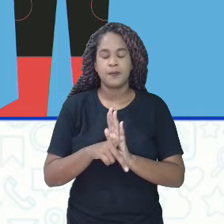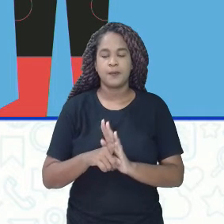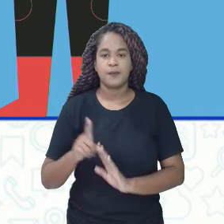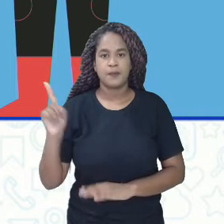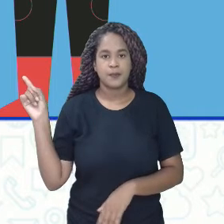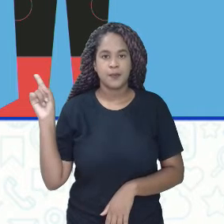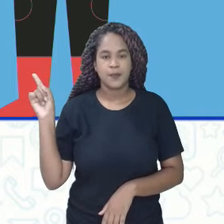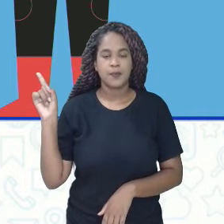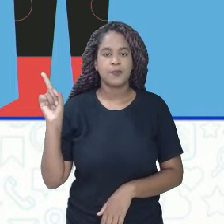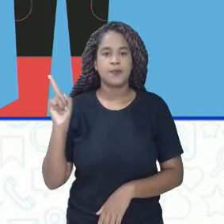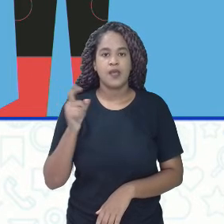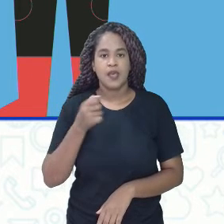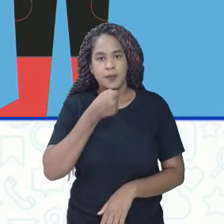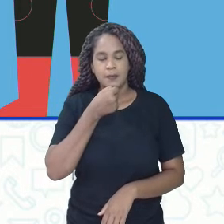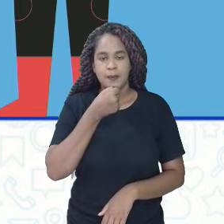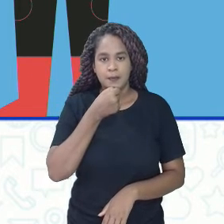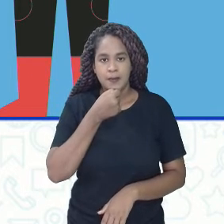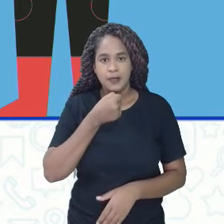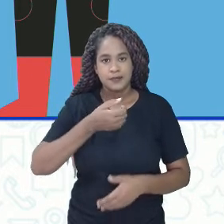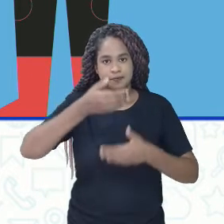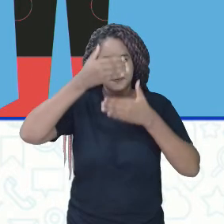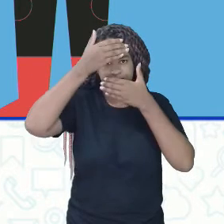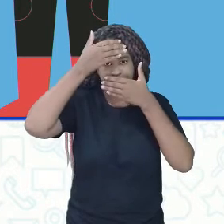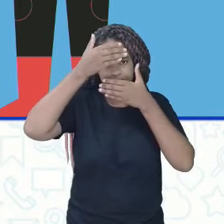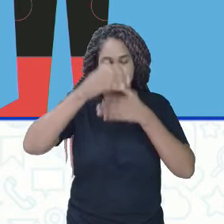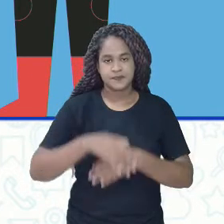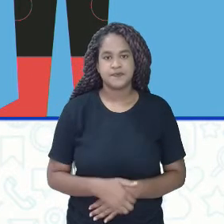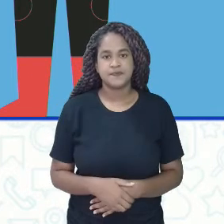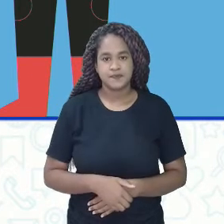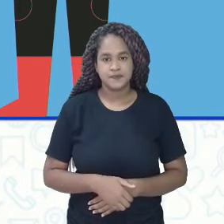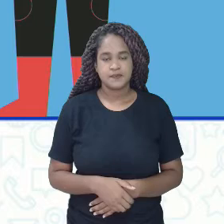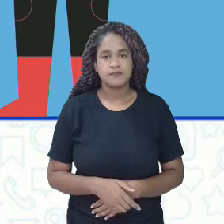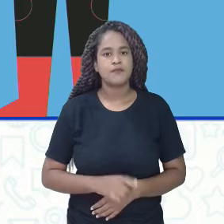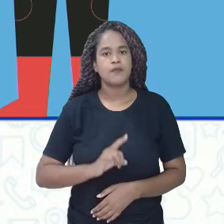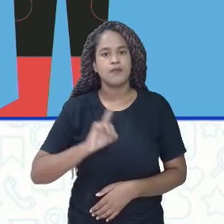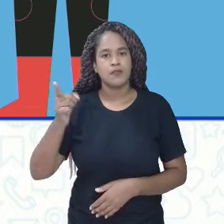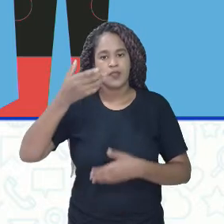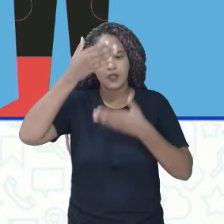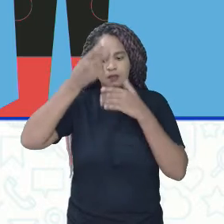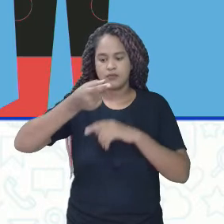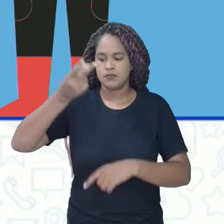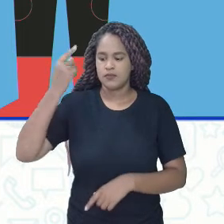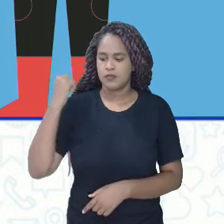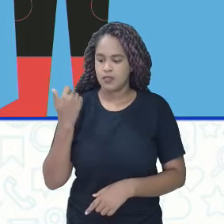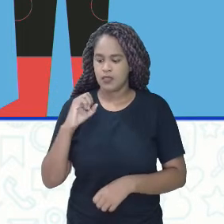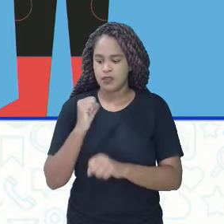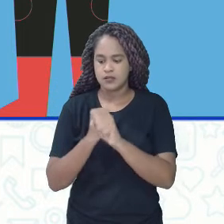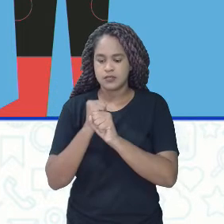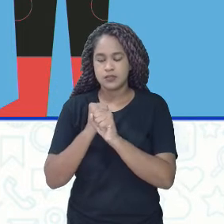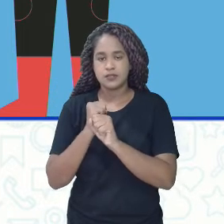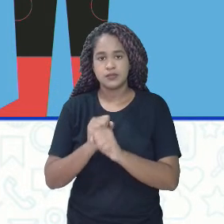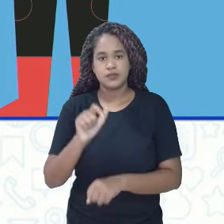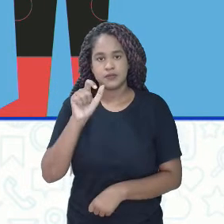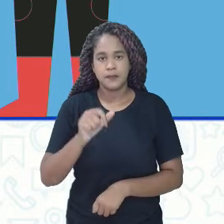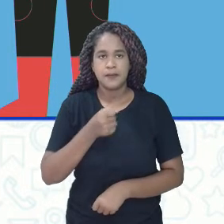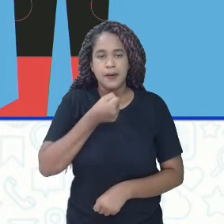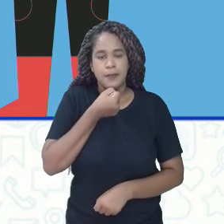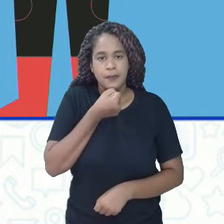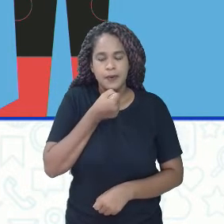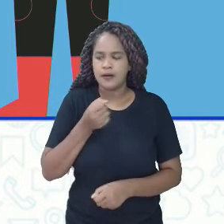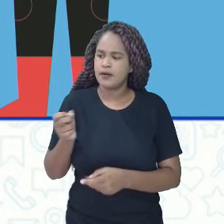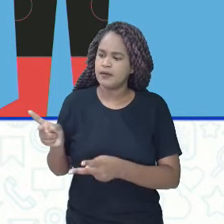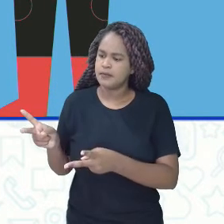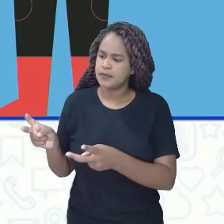no Afeganistão. Vamos ler. Quando esteve no Afeganistão, há 10 anos, uma repórter notou que